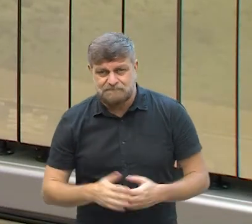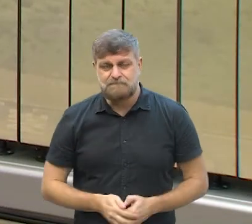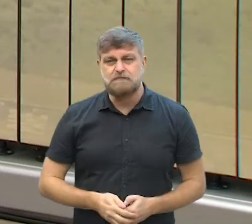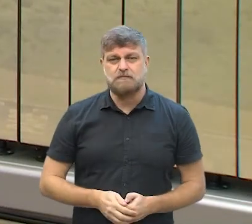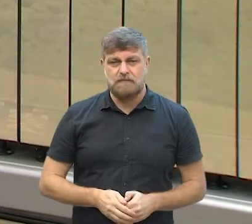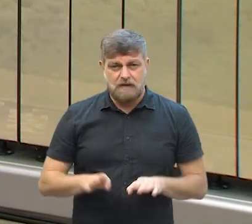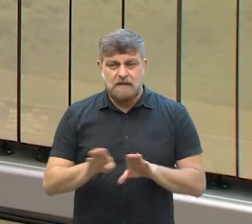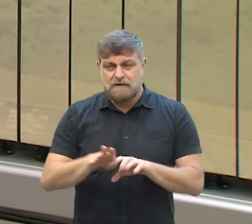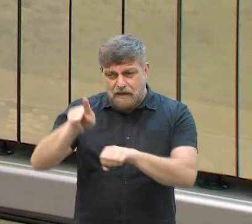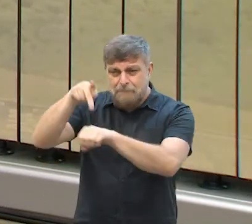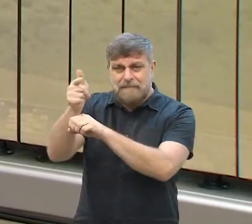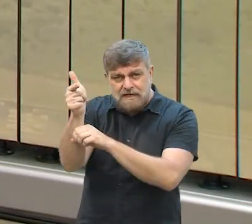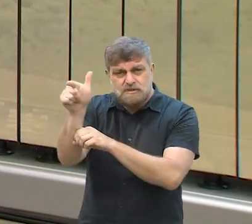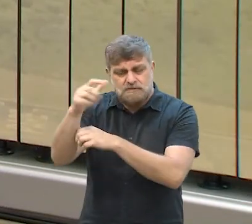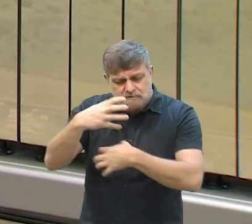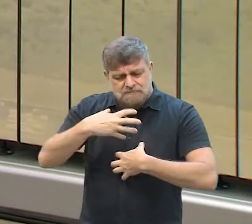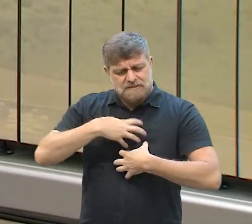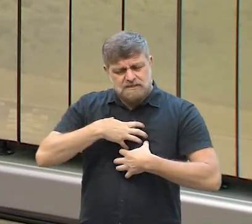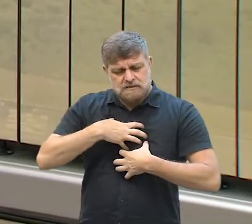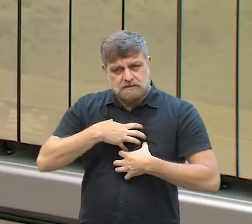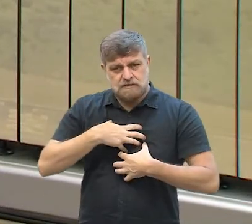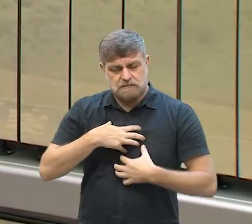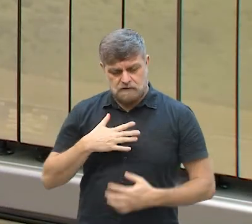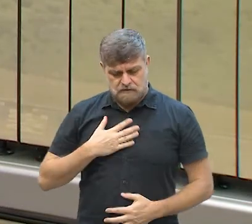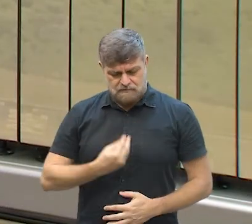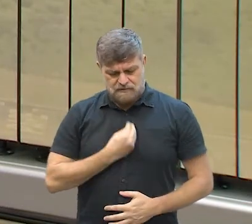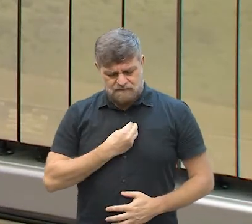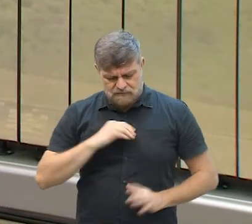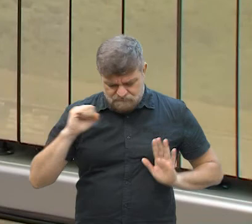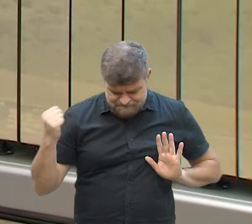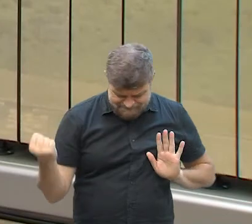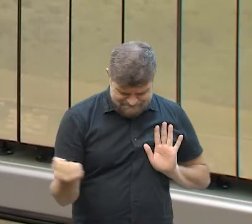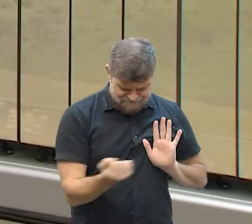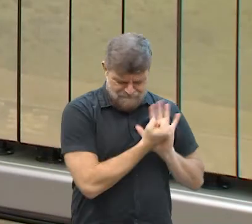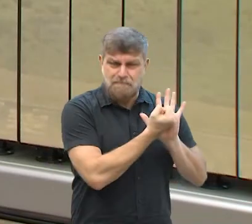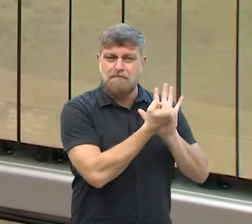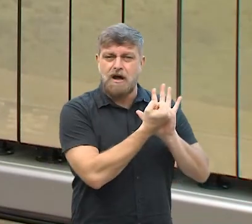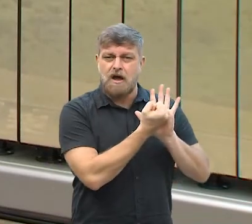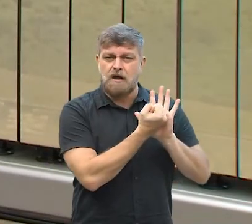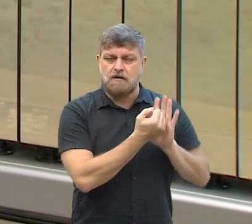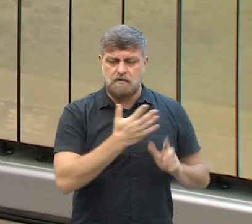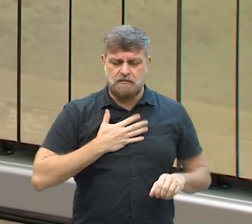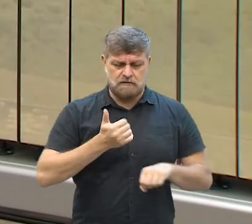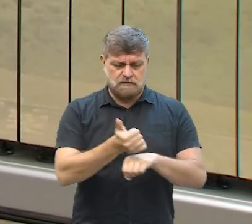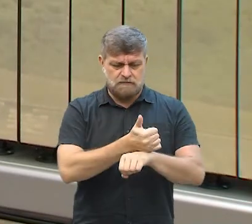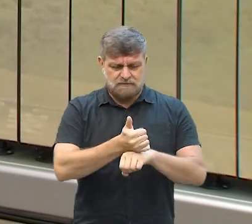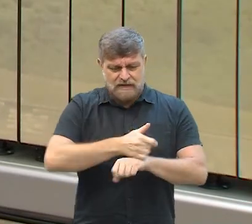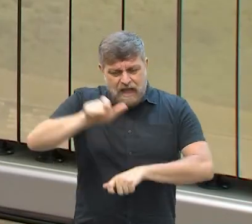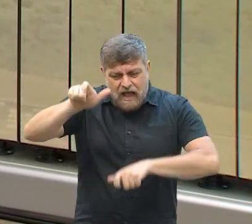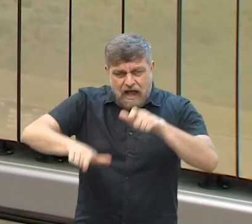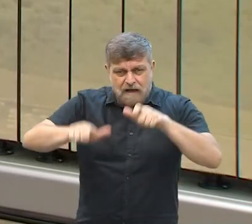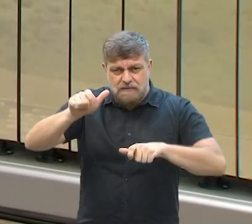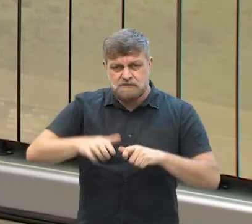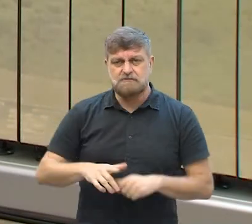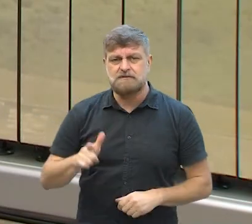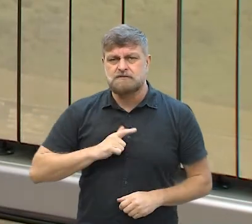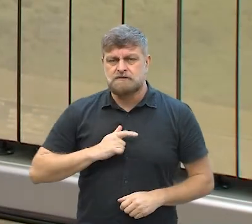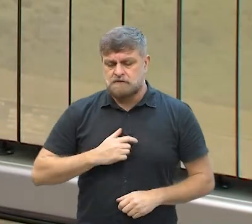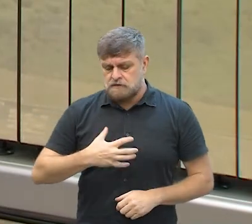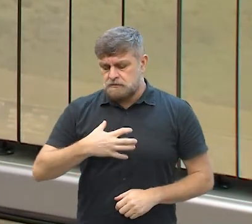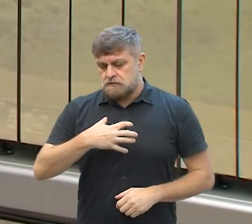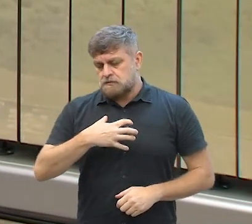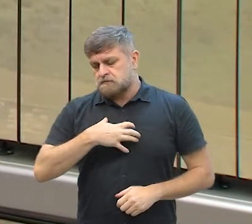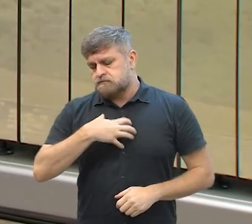falar até do país e de outros países, e que marcou muito na minha vida, né, na nossa carreira, né, daqueles